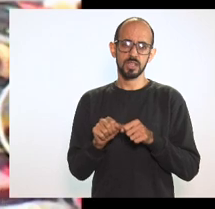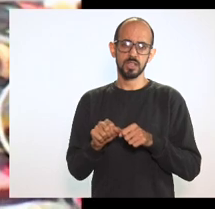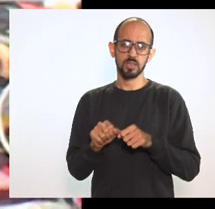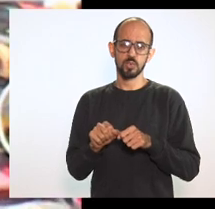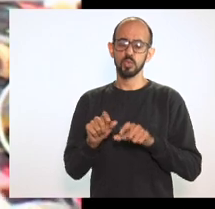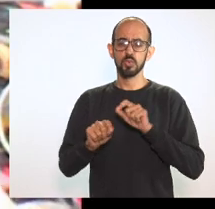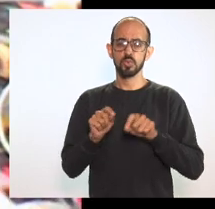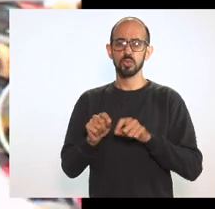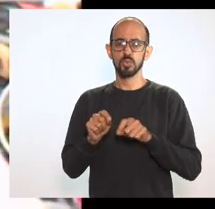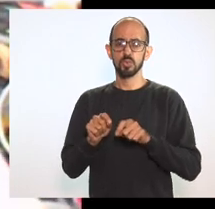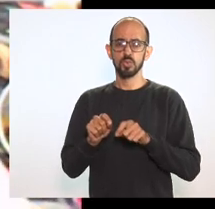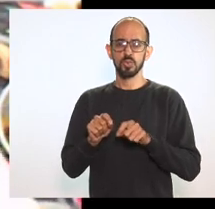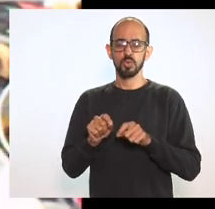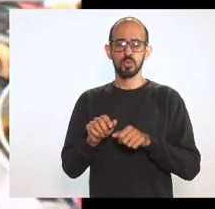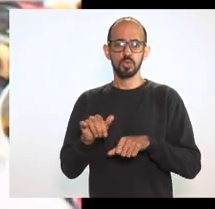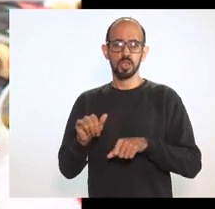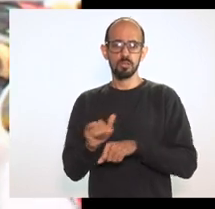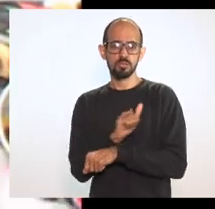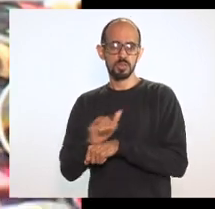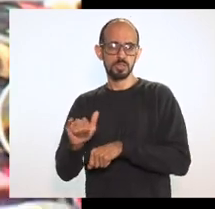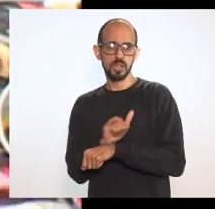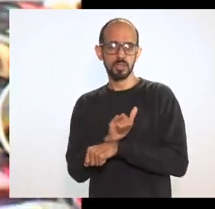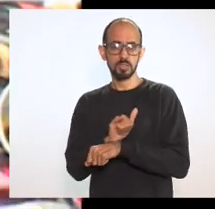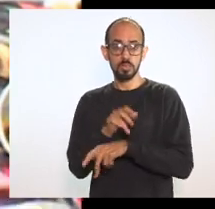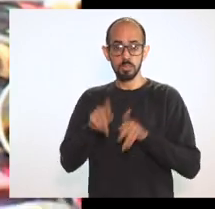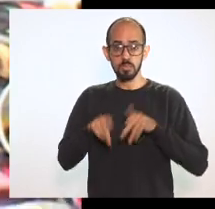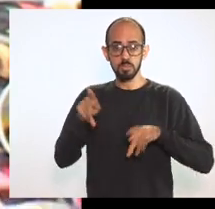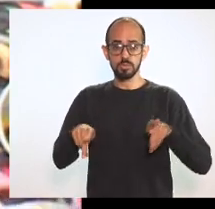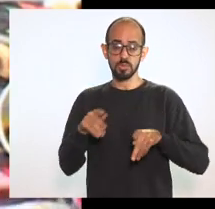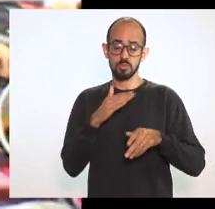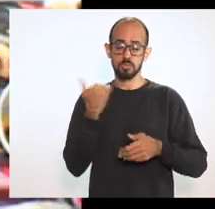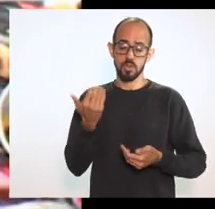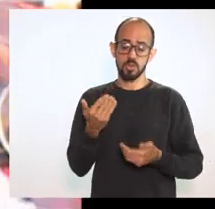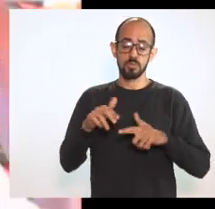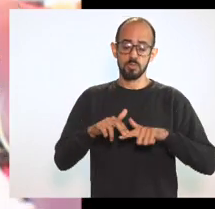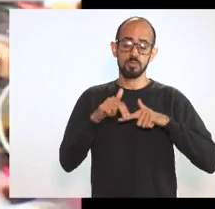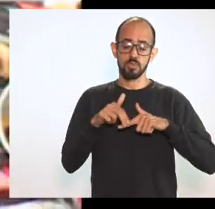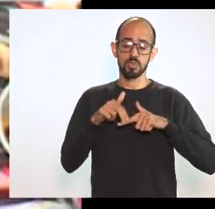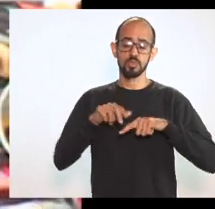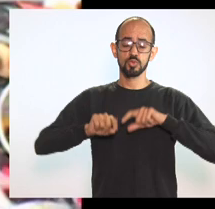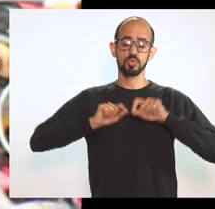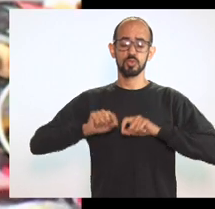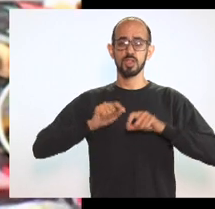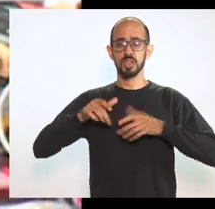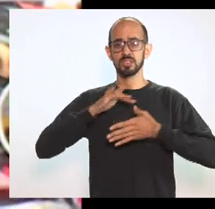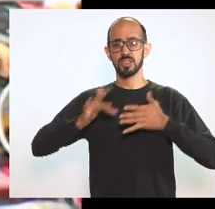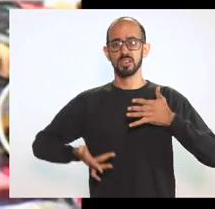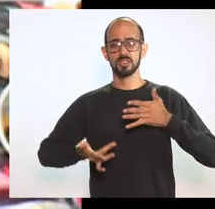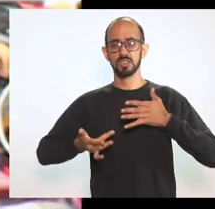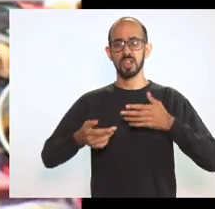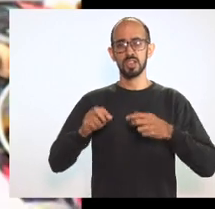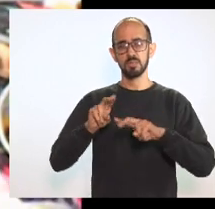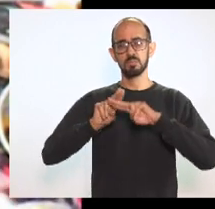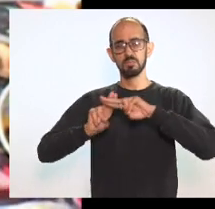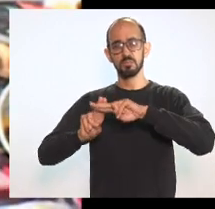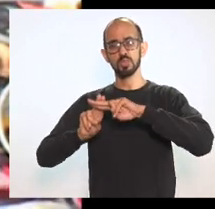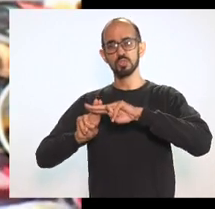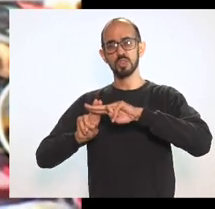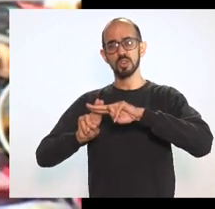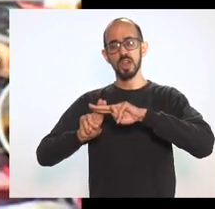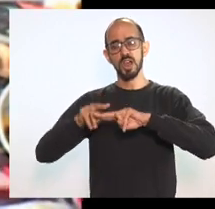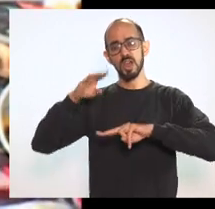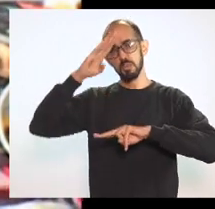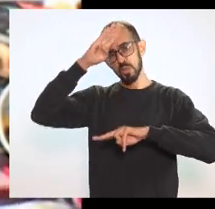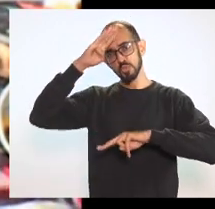morrer. Ele está fazendo a população morrer. Por isso, cada vez mais nas redes sociais, sobe a hashtag Bolsonaro